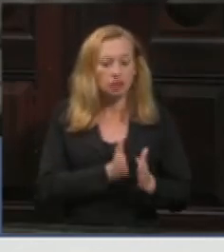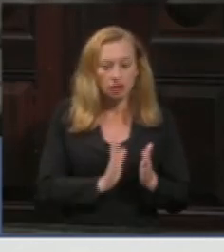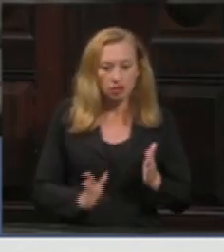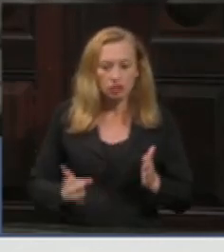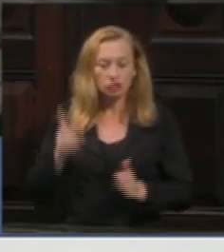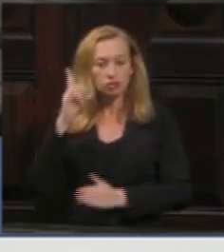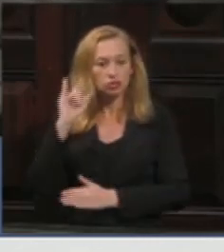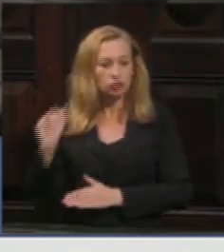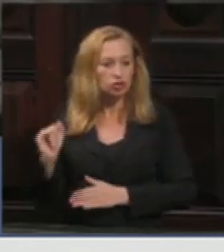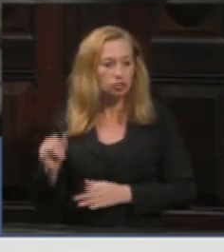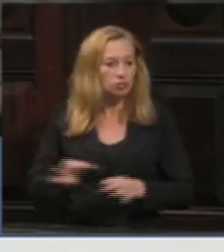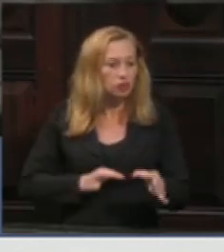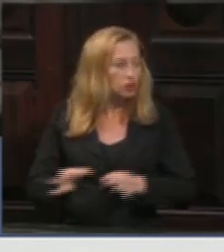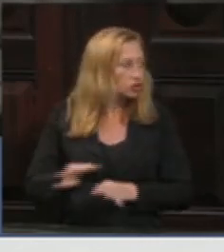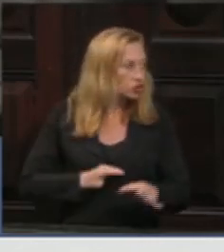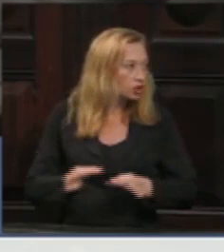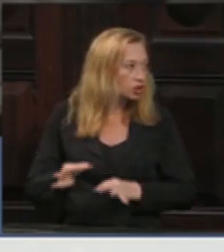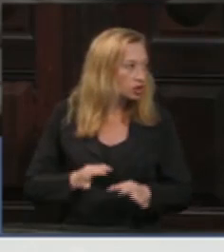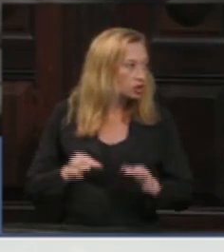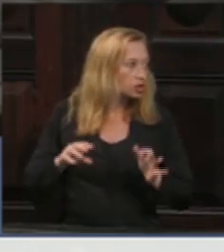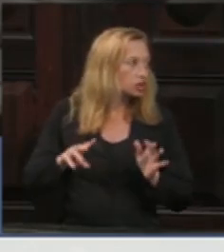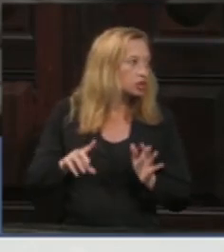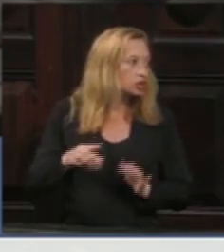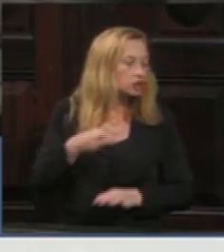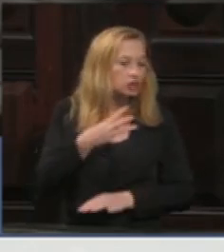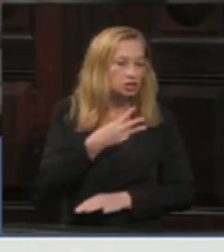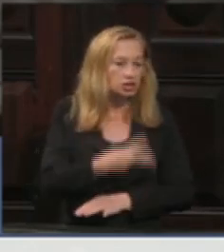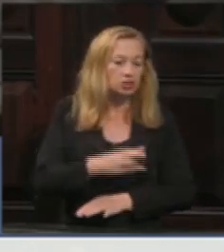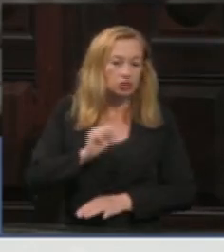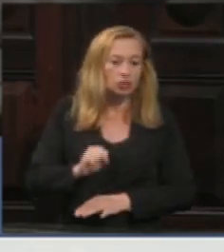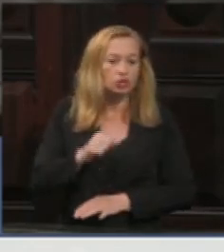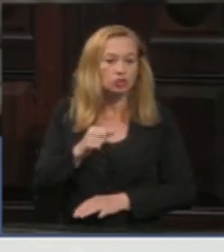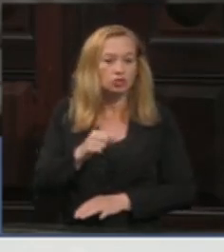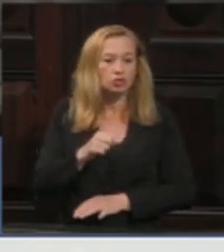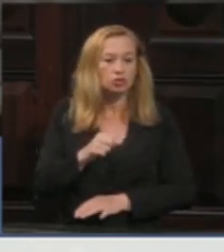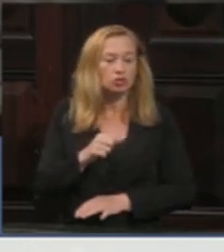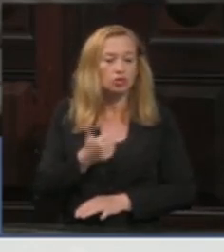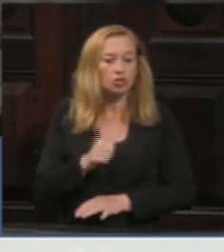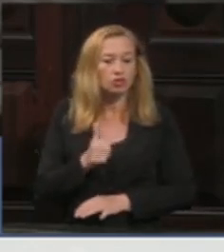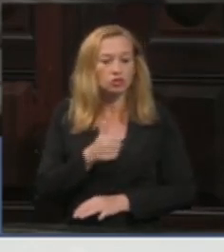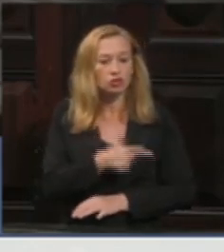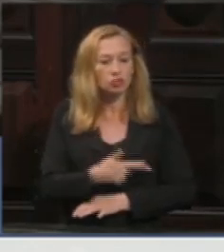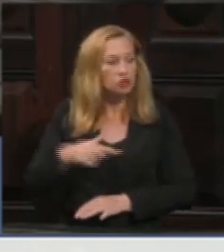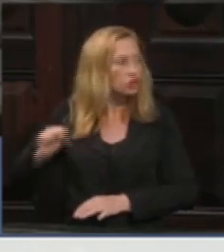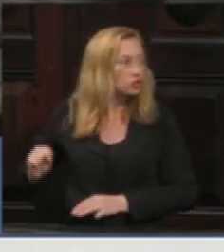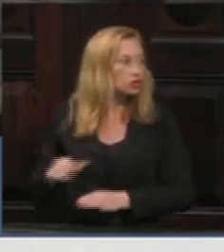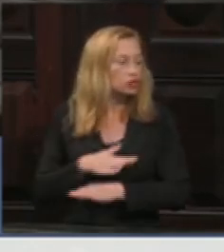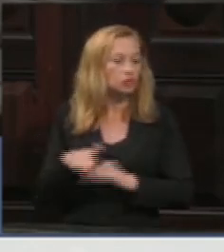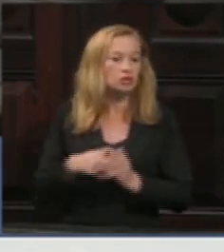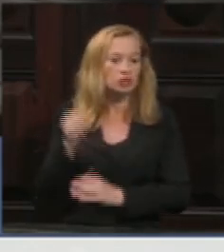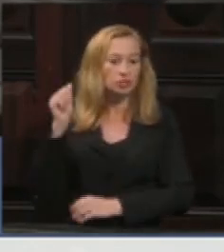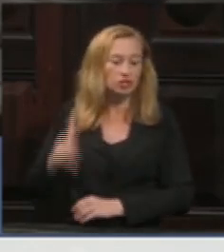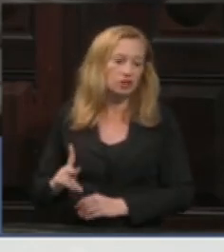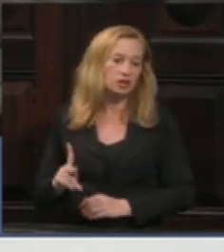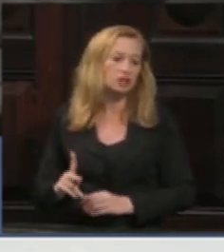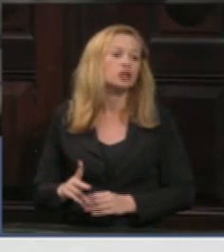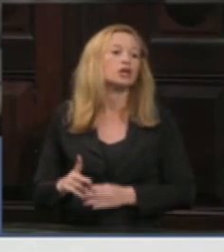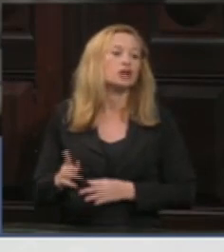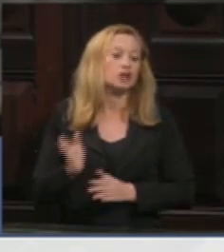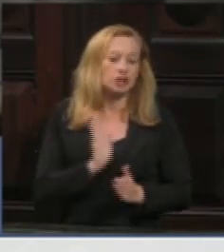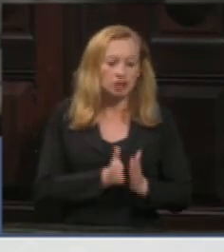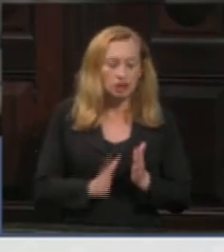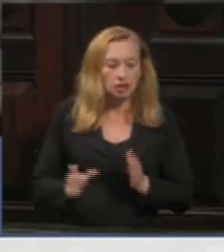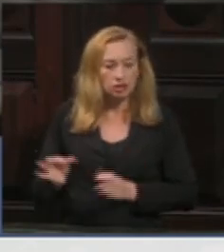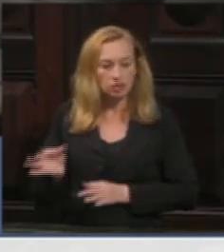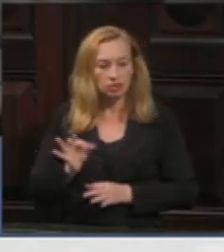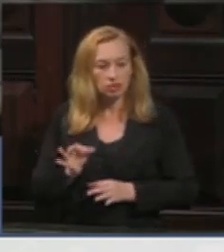dia do projeto de Lei 3811 de 18, deputado Rosenberg e Reis. Senhores que aprovam, eles estão aprovados. Requer a inclusão na ordem